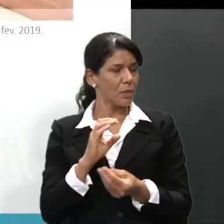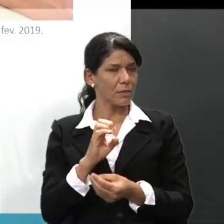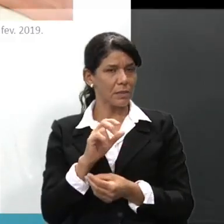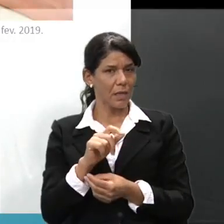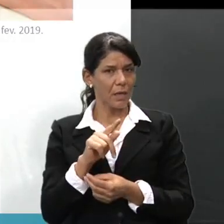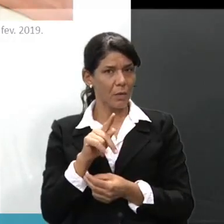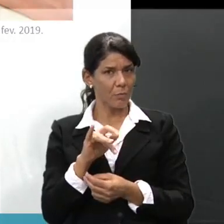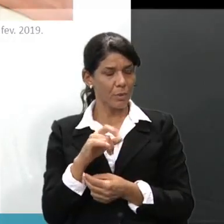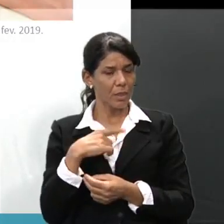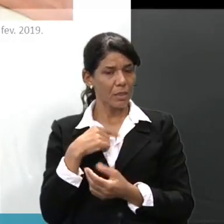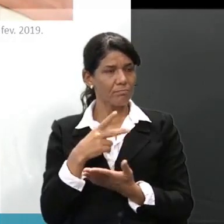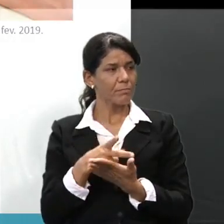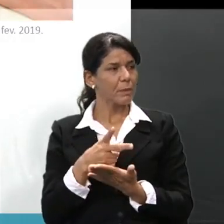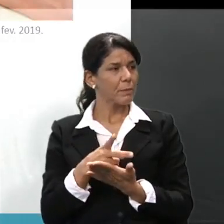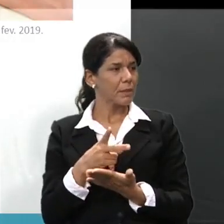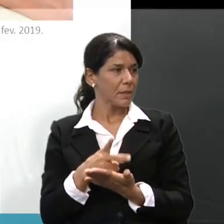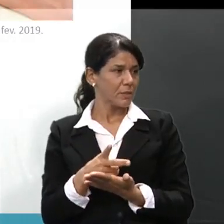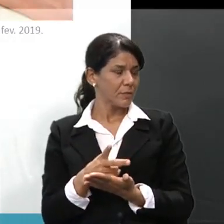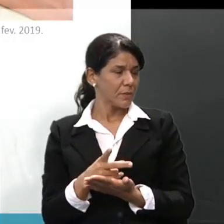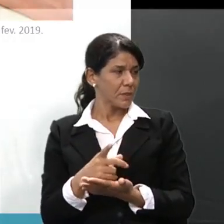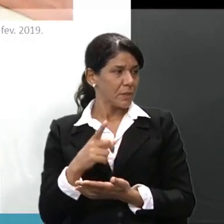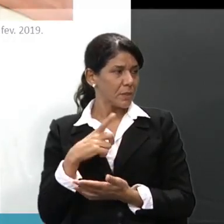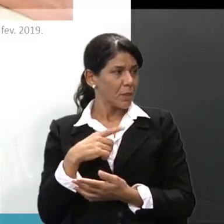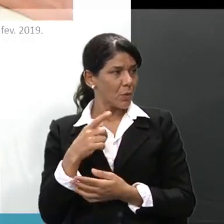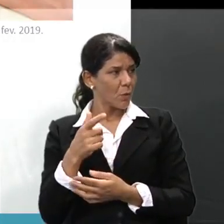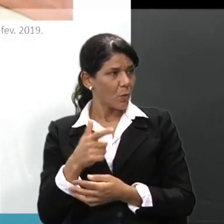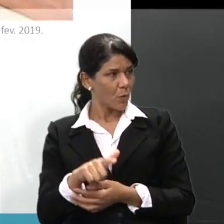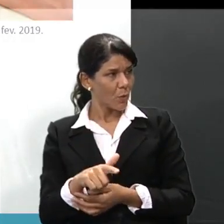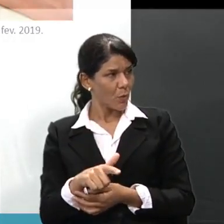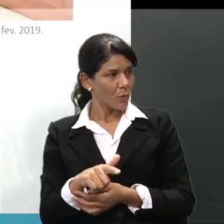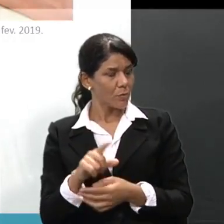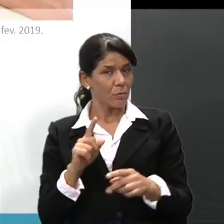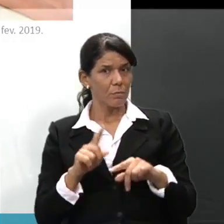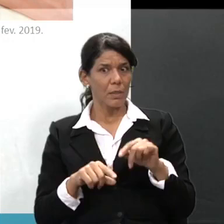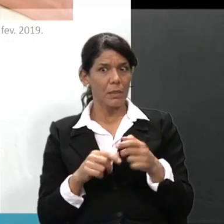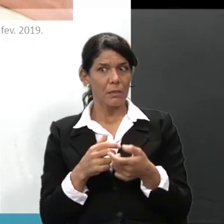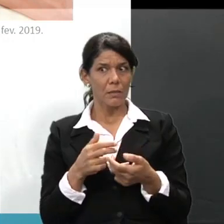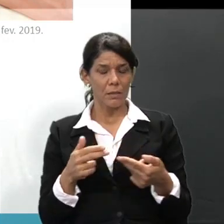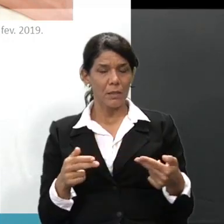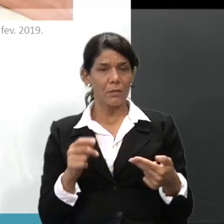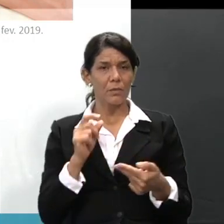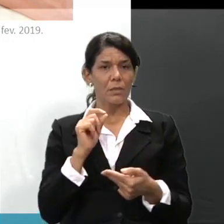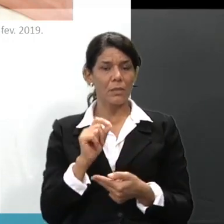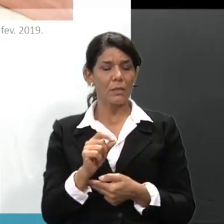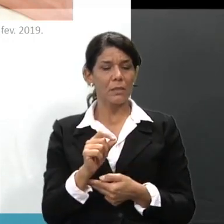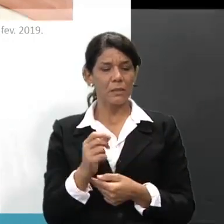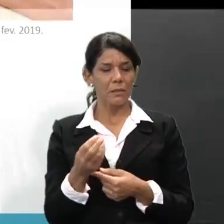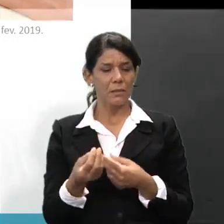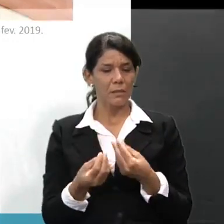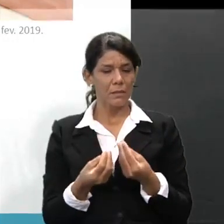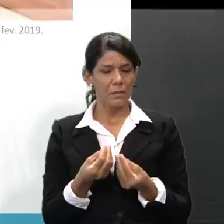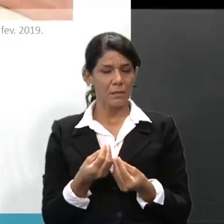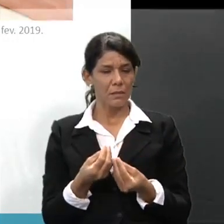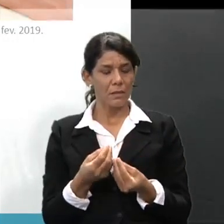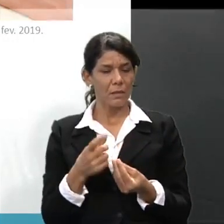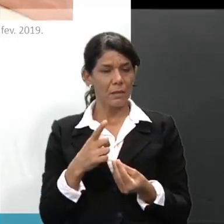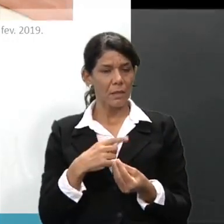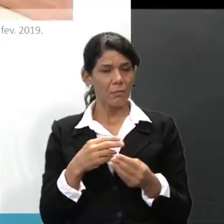scalp ele é permanente, nós temos outros dispositivos que acaba tendo